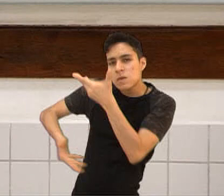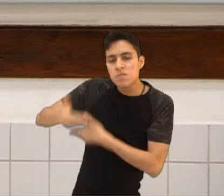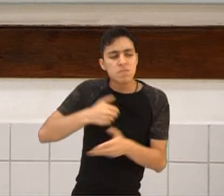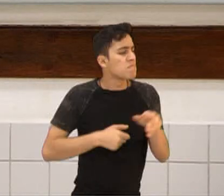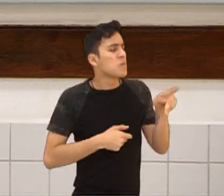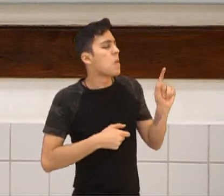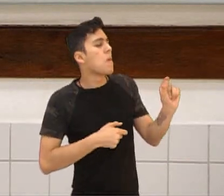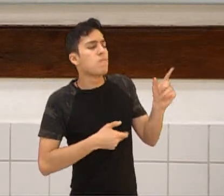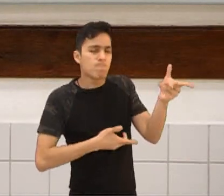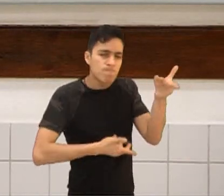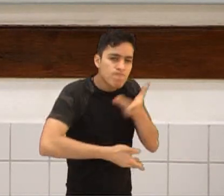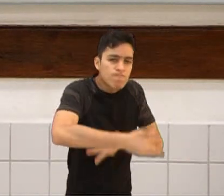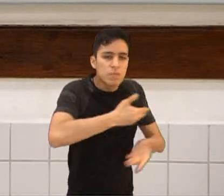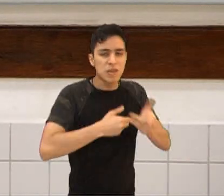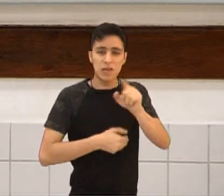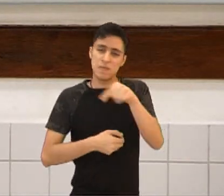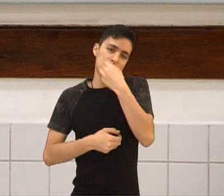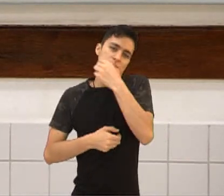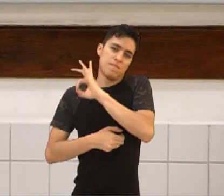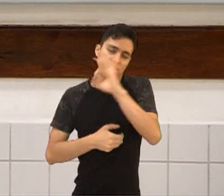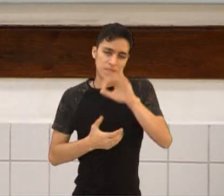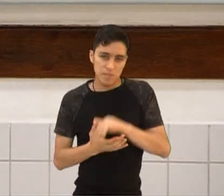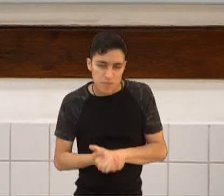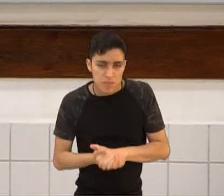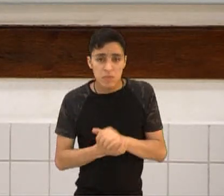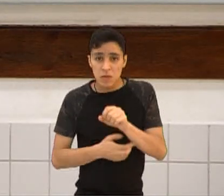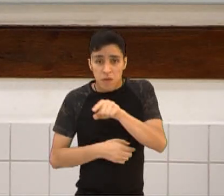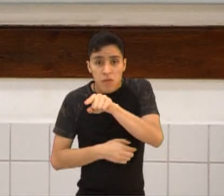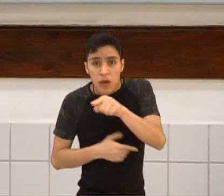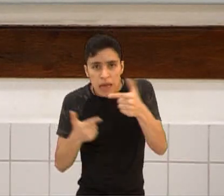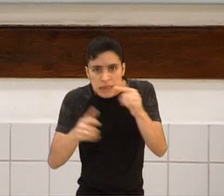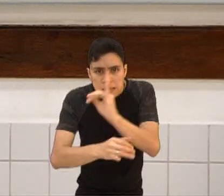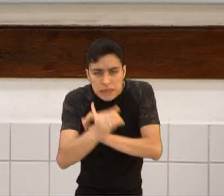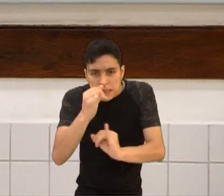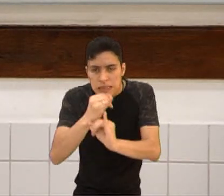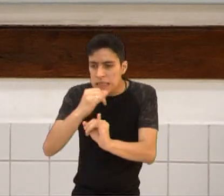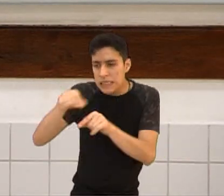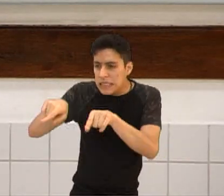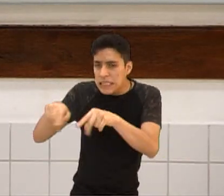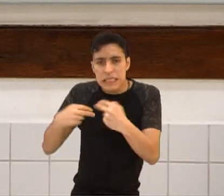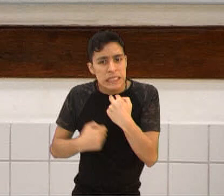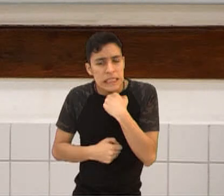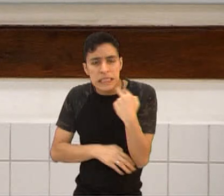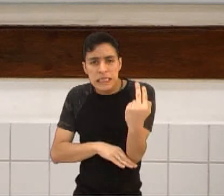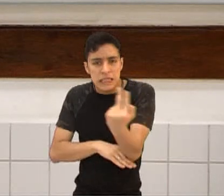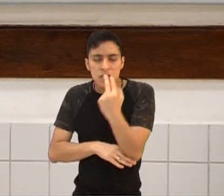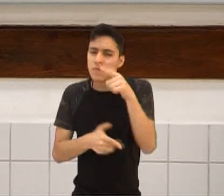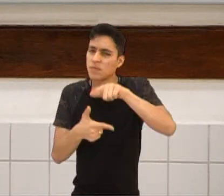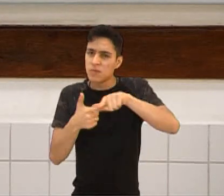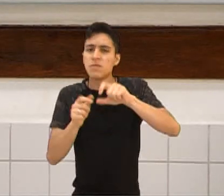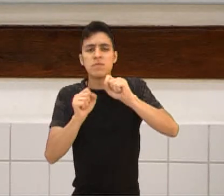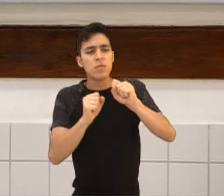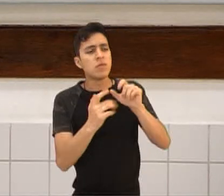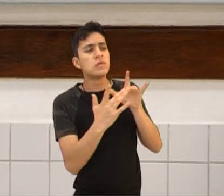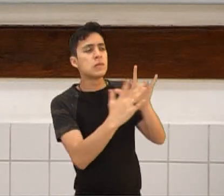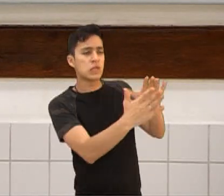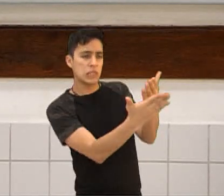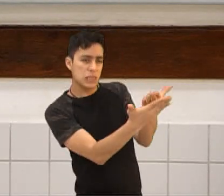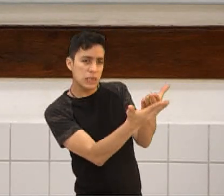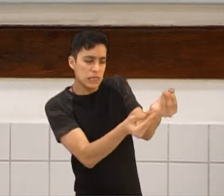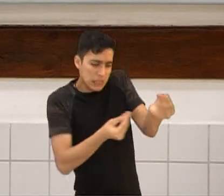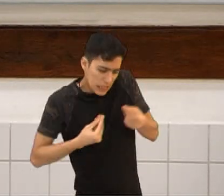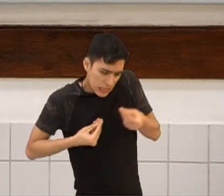salas, ao Google Classroom, continue retirando lá o material impresso na sua escola. E, nesse momento, agora reúne o